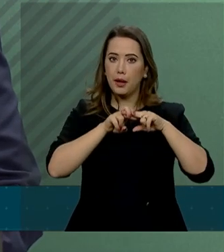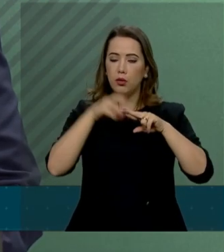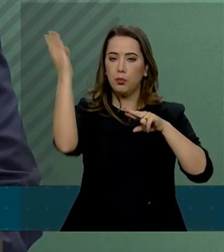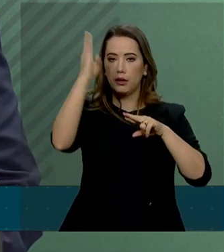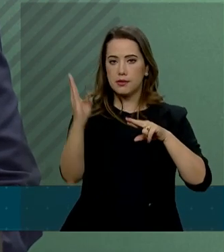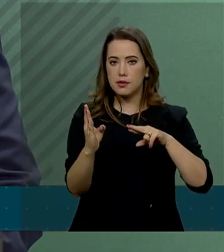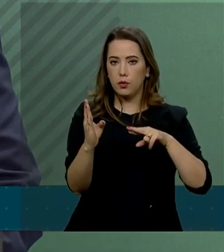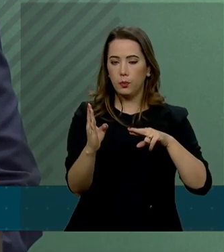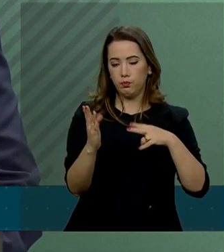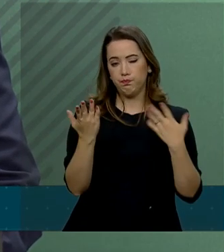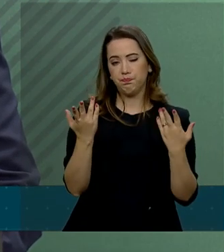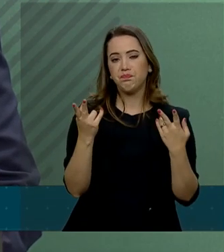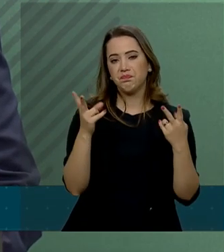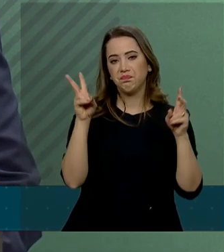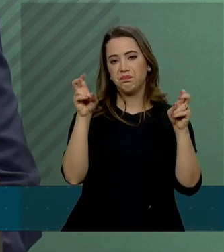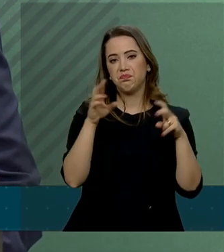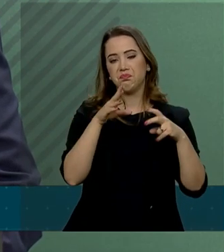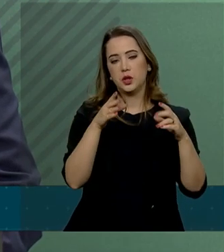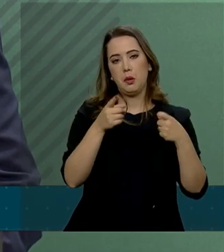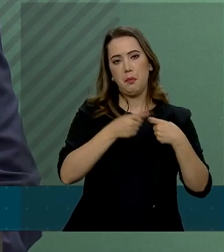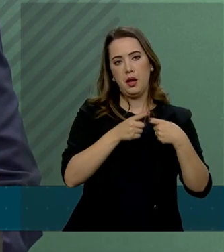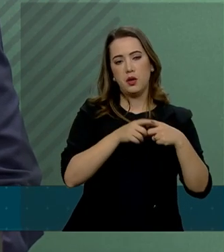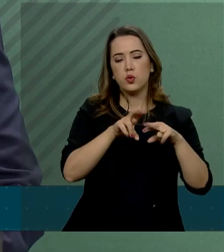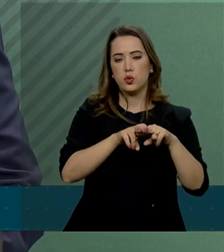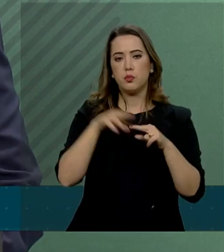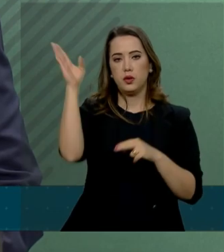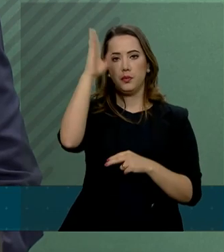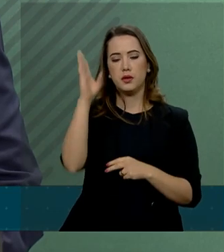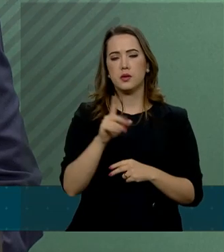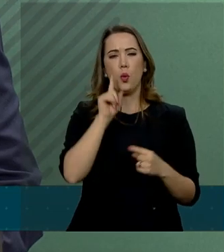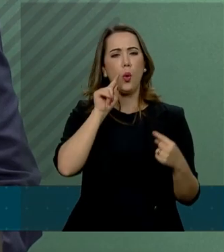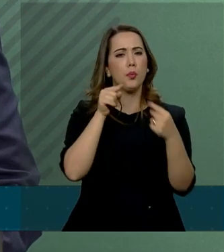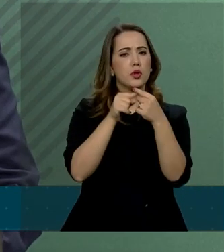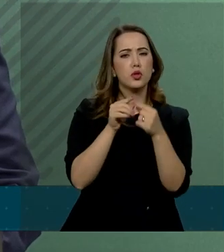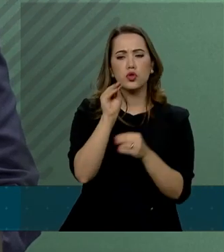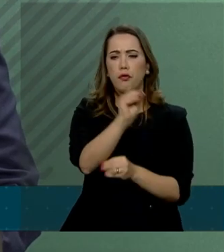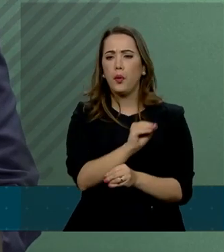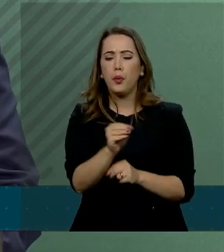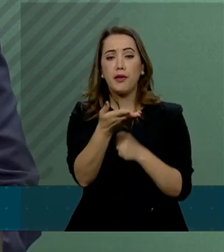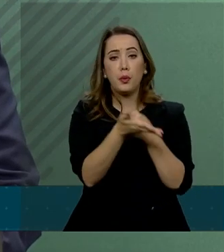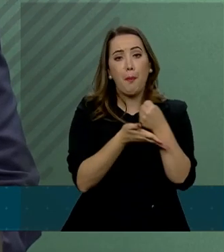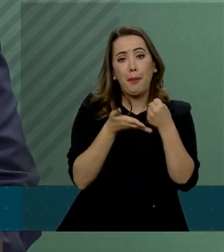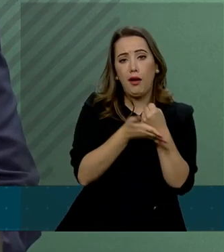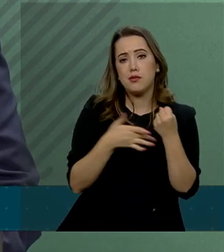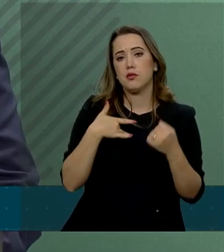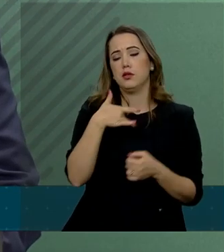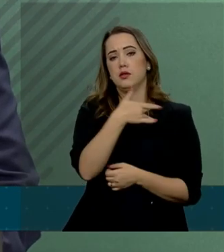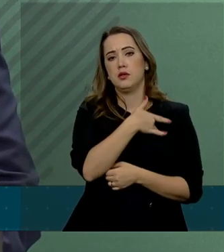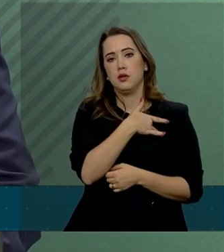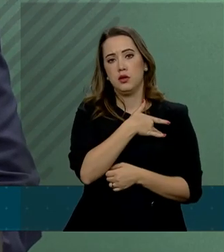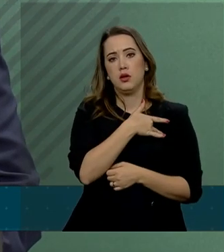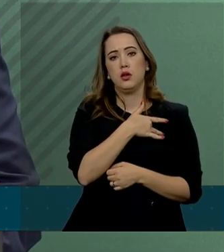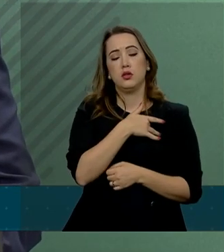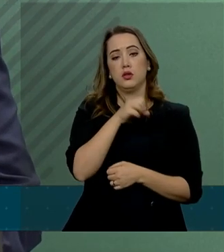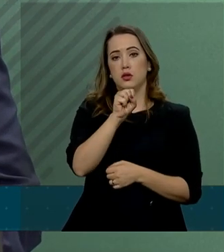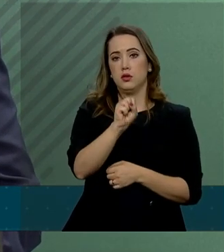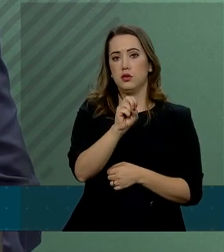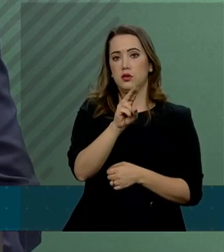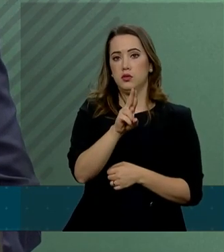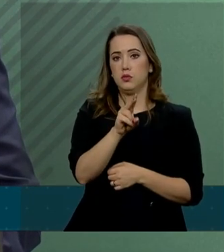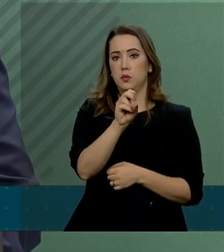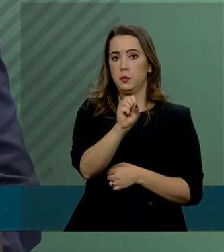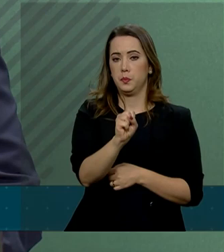a priorização da prestação de serviços médicos na atenção primária à saúde do sistema único de saúde